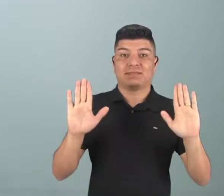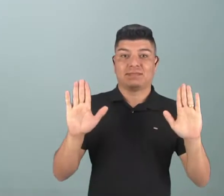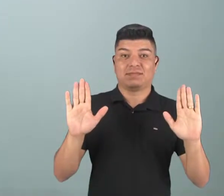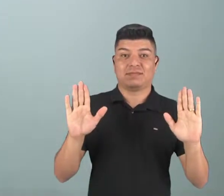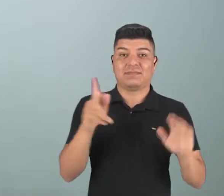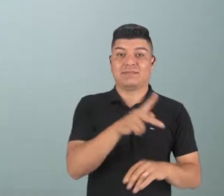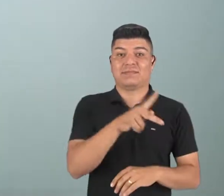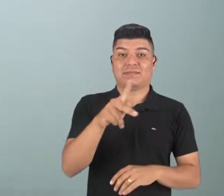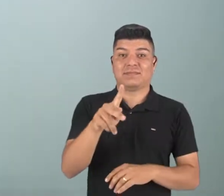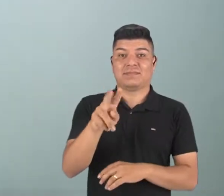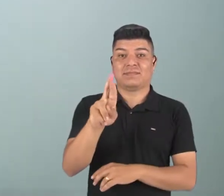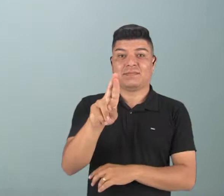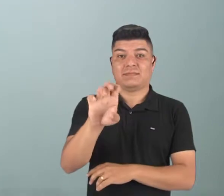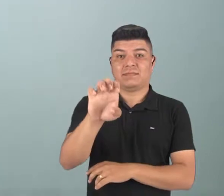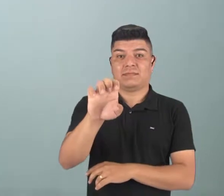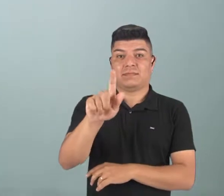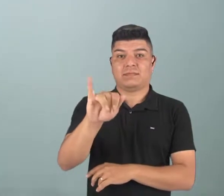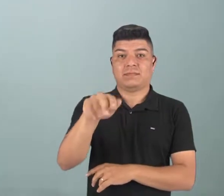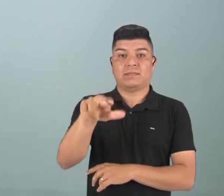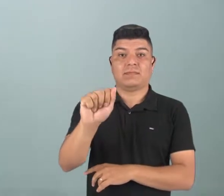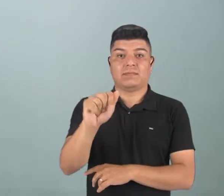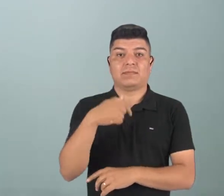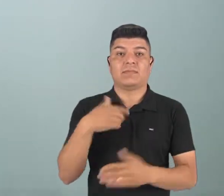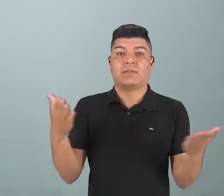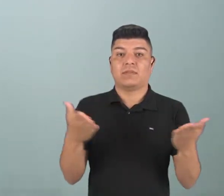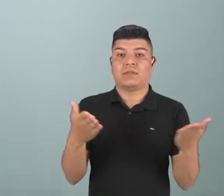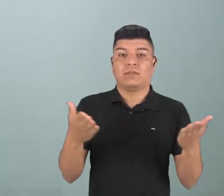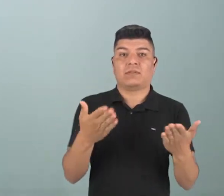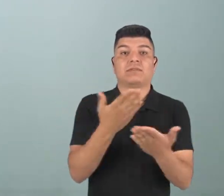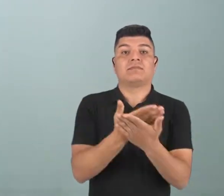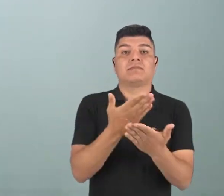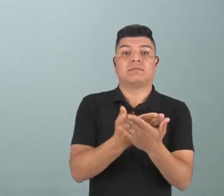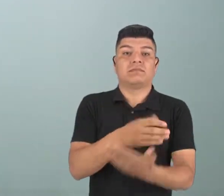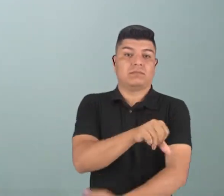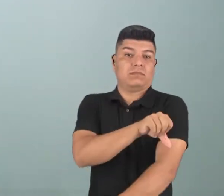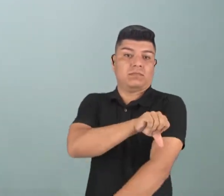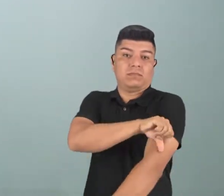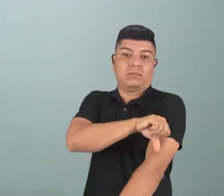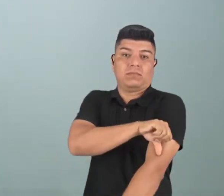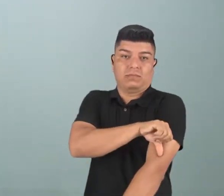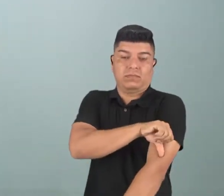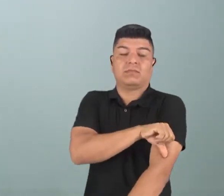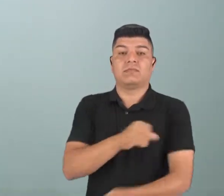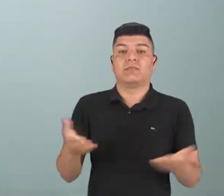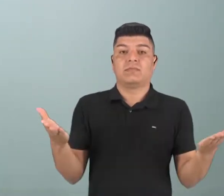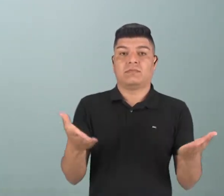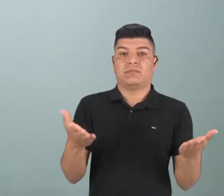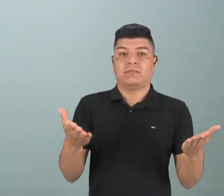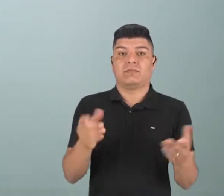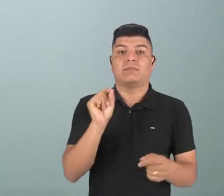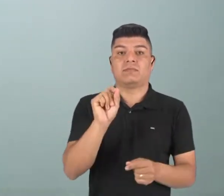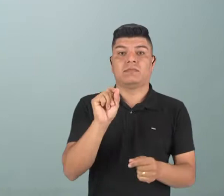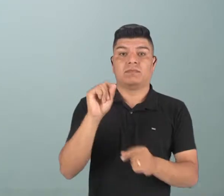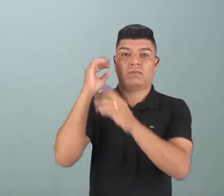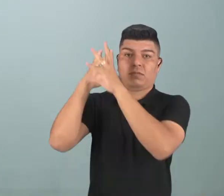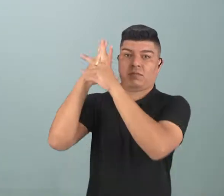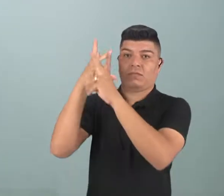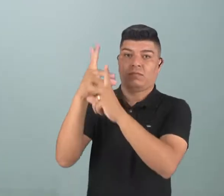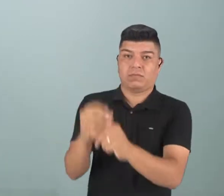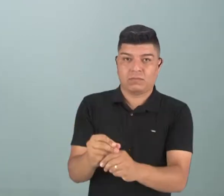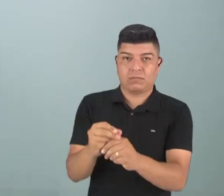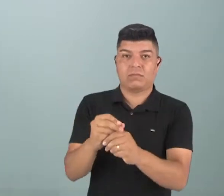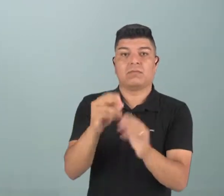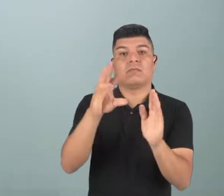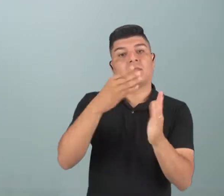Olá, eu sou a professora Regina e nós estamos hoje aqui para uma aula do 9º ano. E na aula de hoje nós vamos retomar